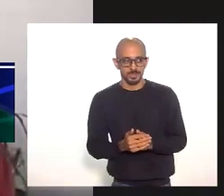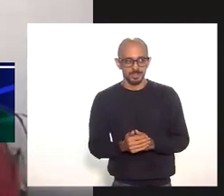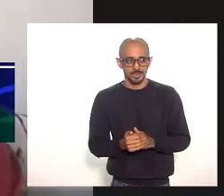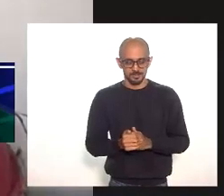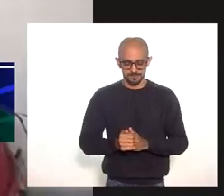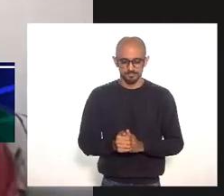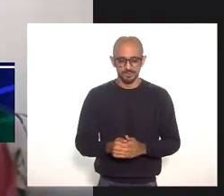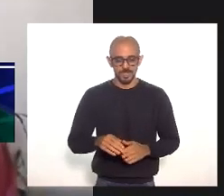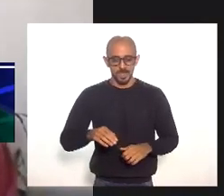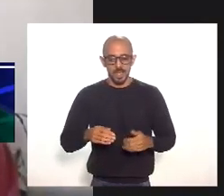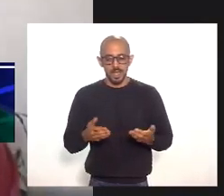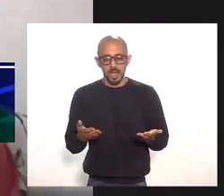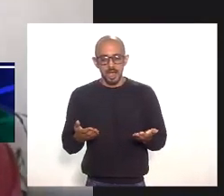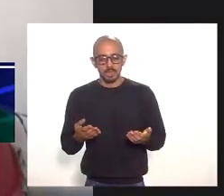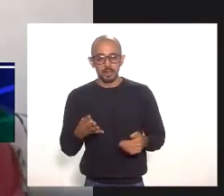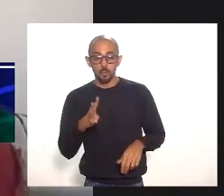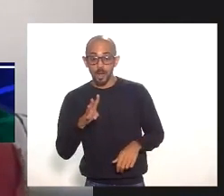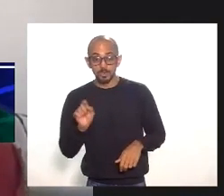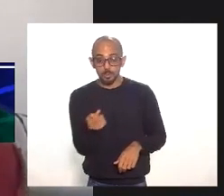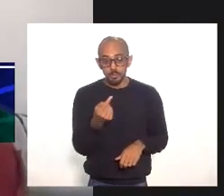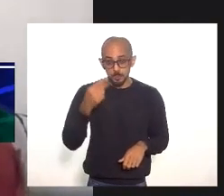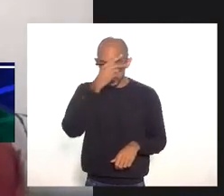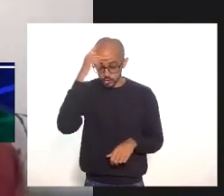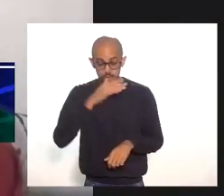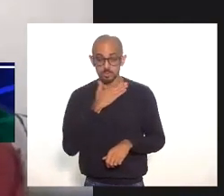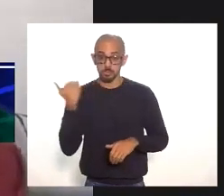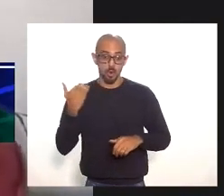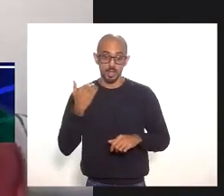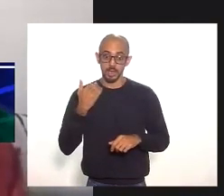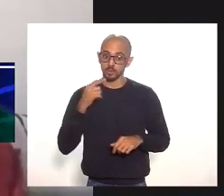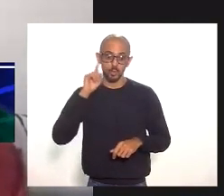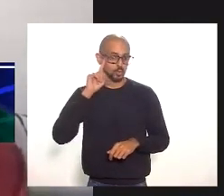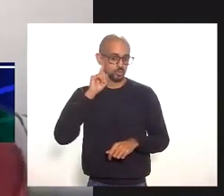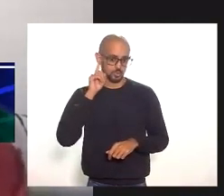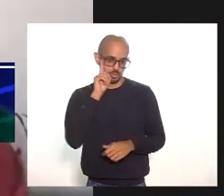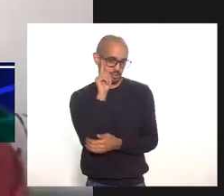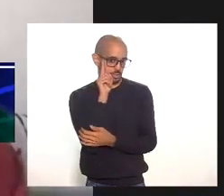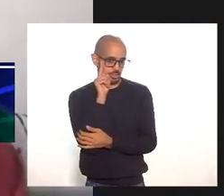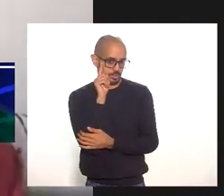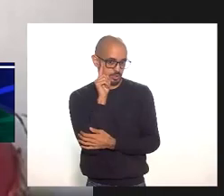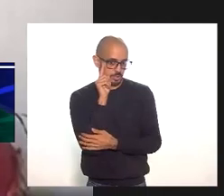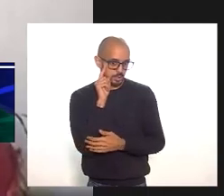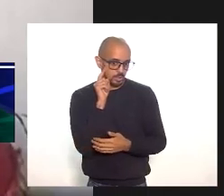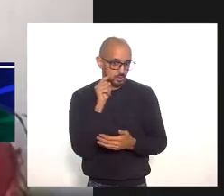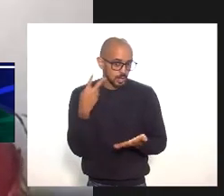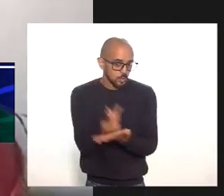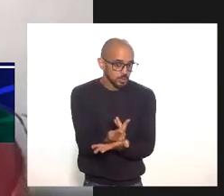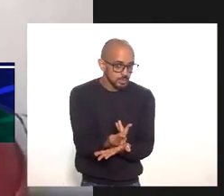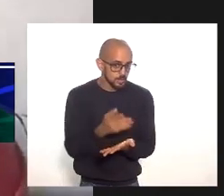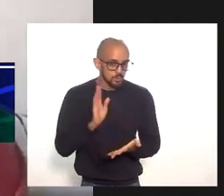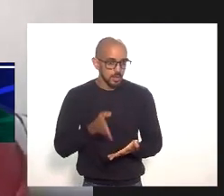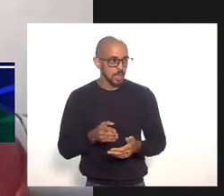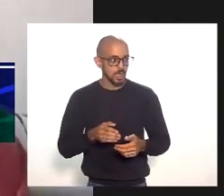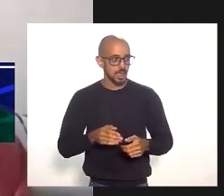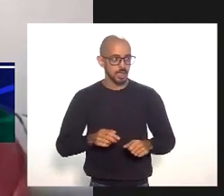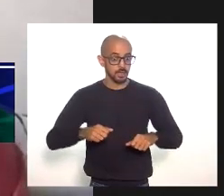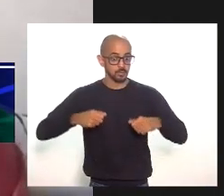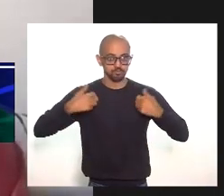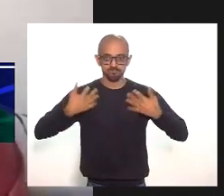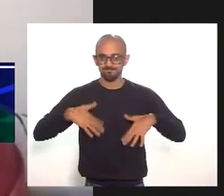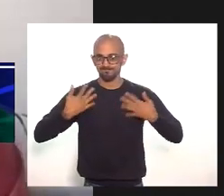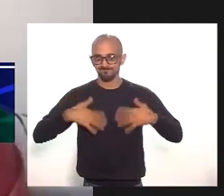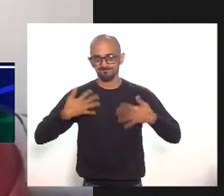mil pessoas mortas em 24 horas. A gente está tendo, nesse momento, a sabotagem